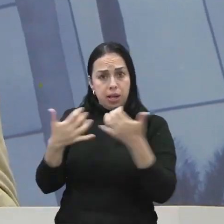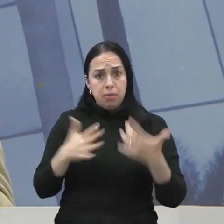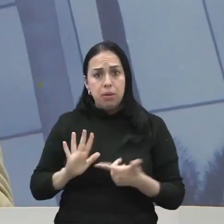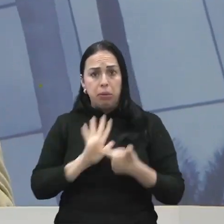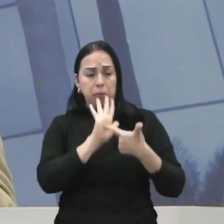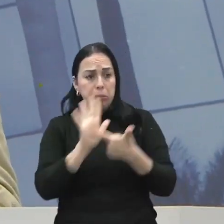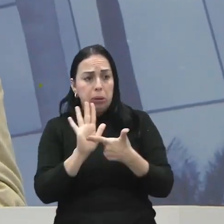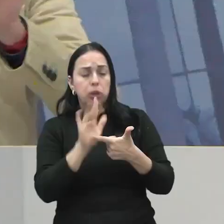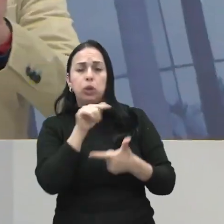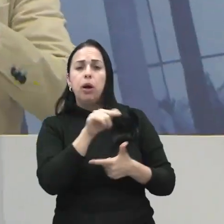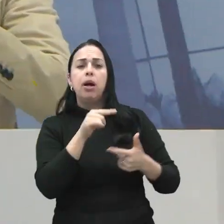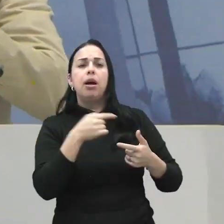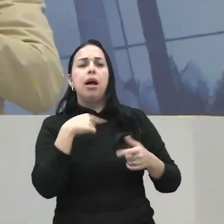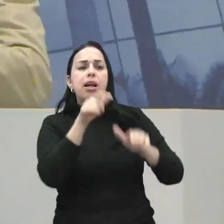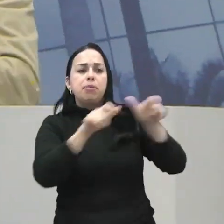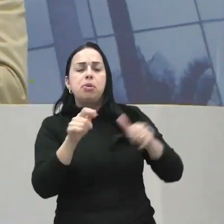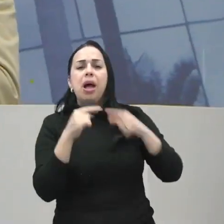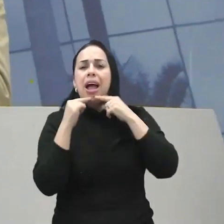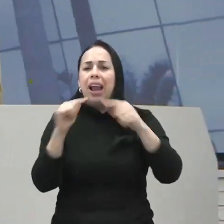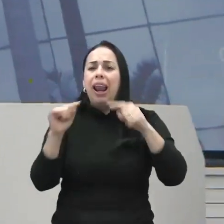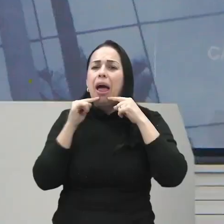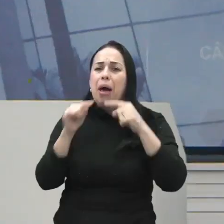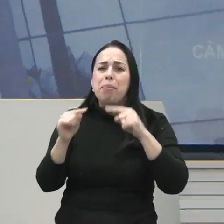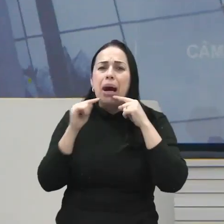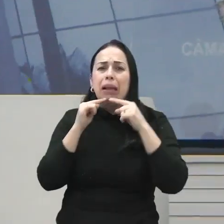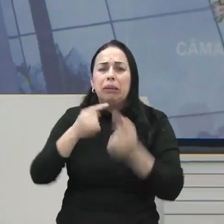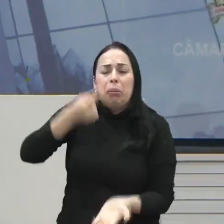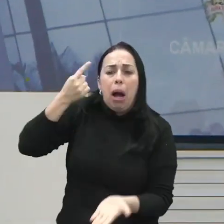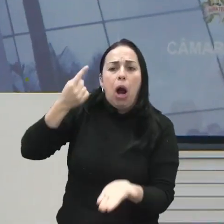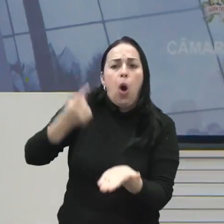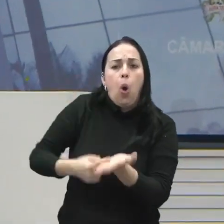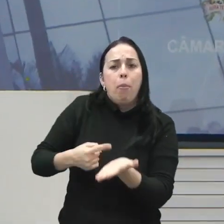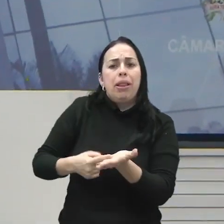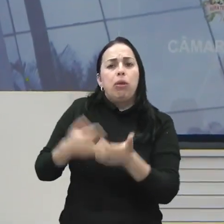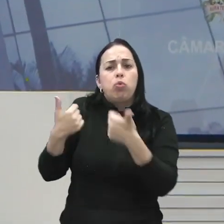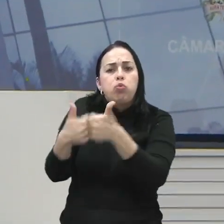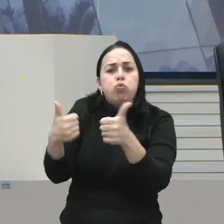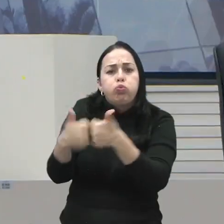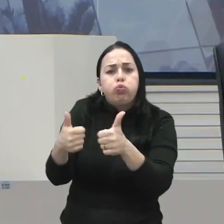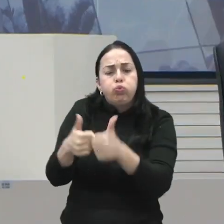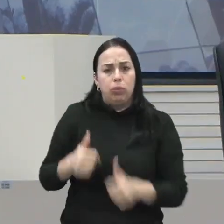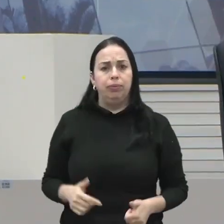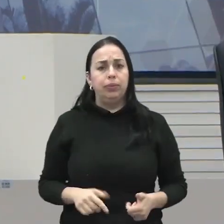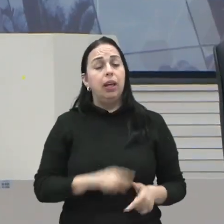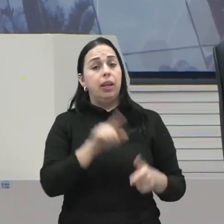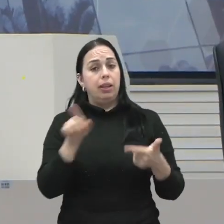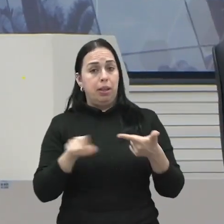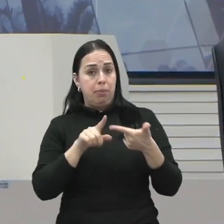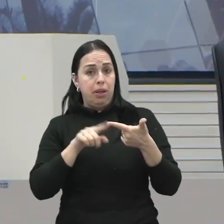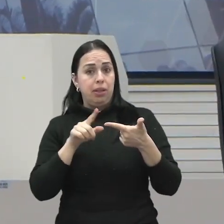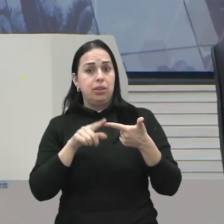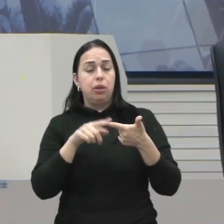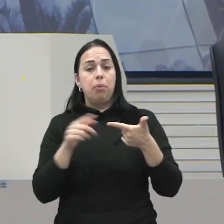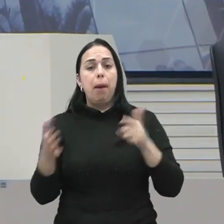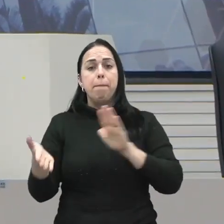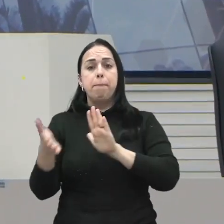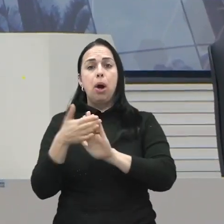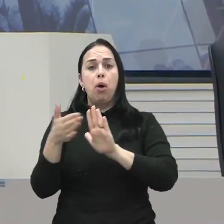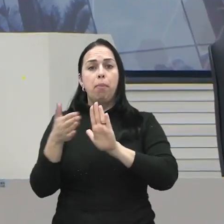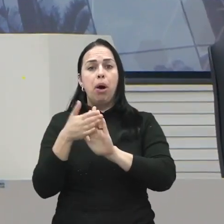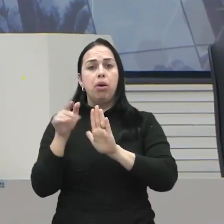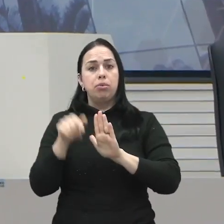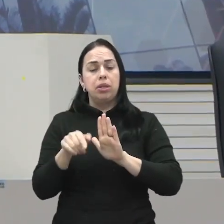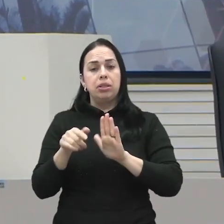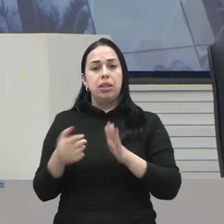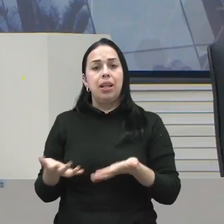parlamentar apresentou queixas de moradores que estariam com dificuldades para garantir esse direito. Petiti também debateu propostas voltadas